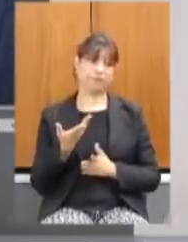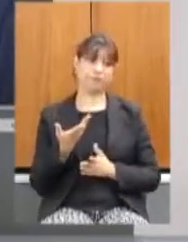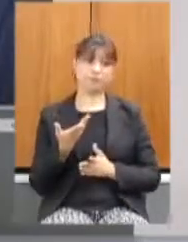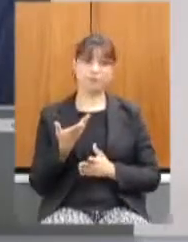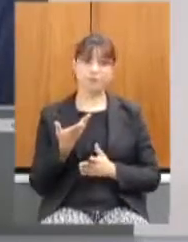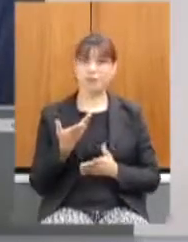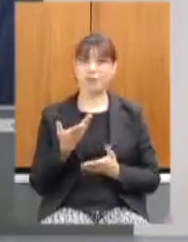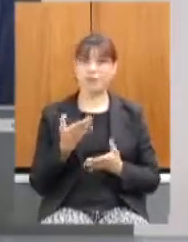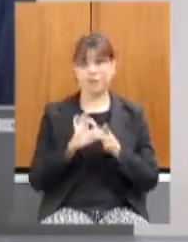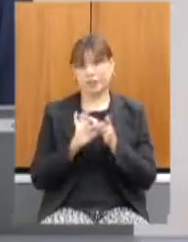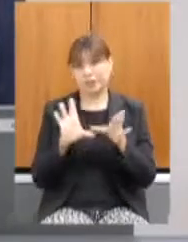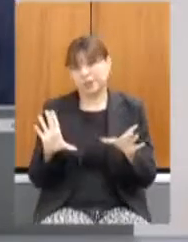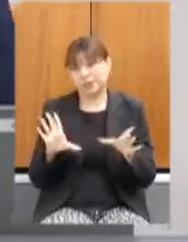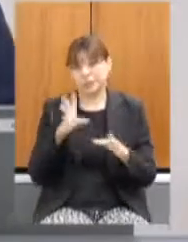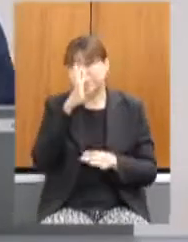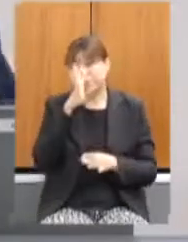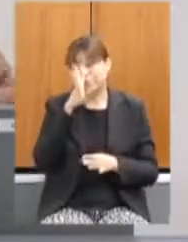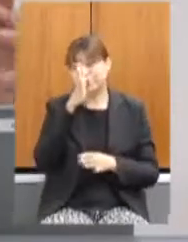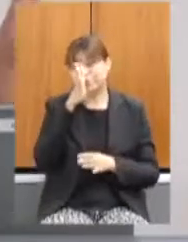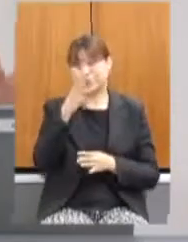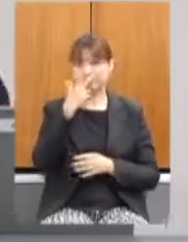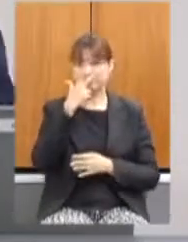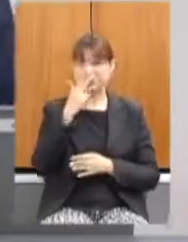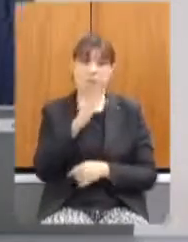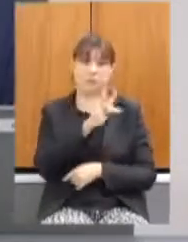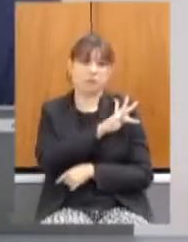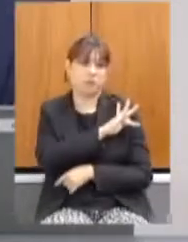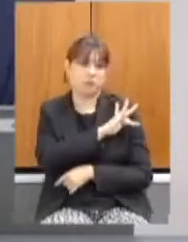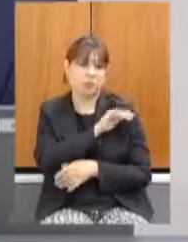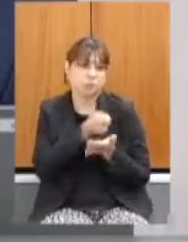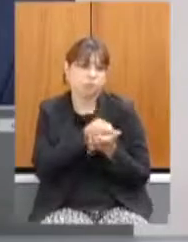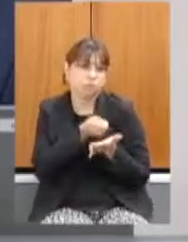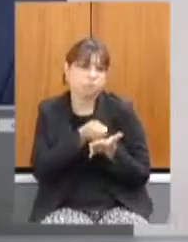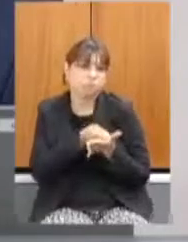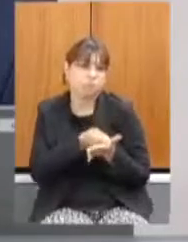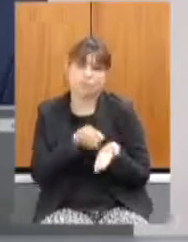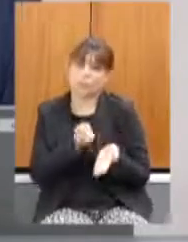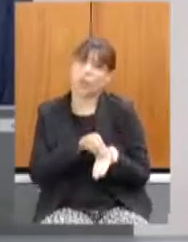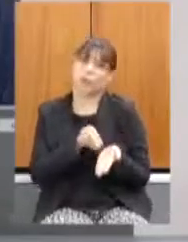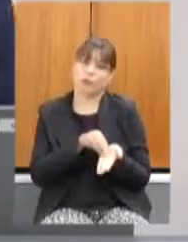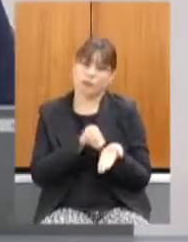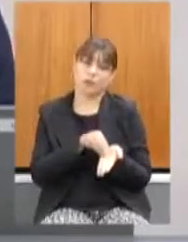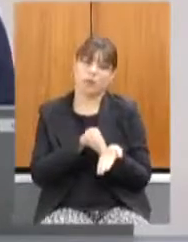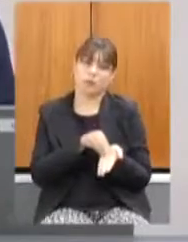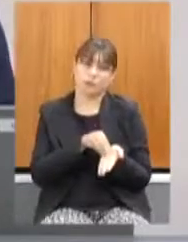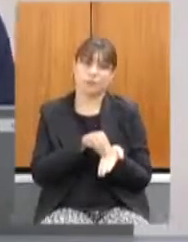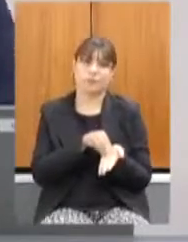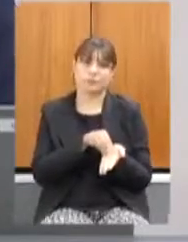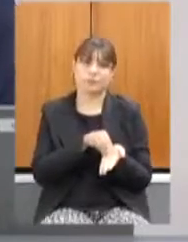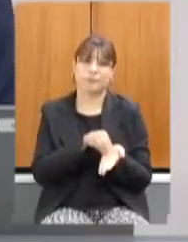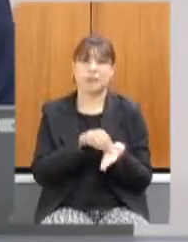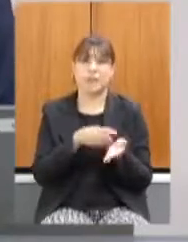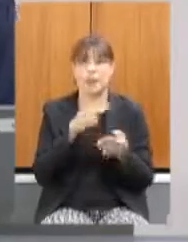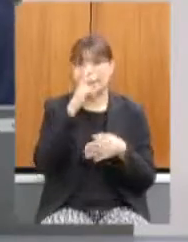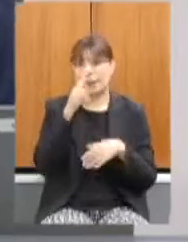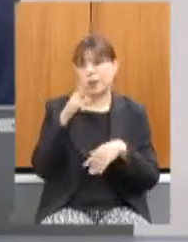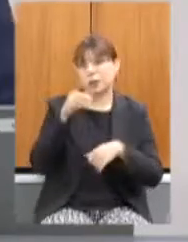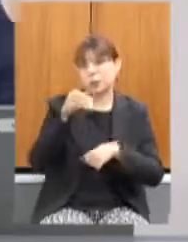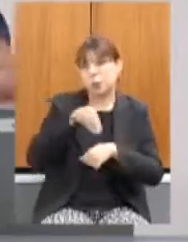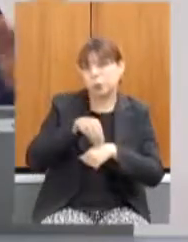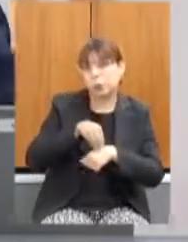exagerada que houve que não houve uma fiscalização rigorosa e a culpa é dos